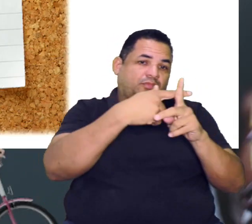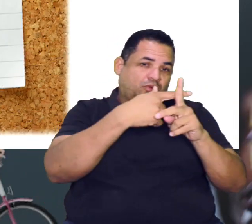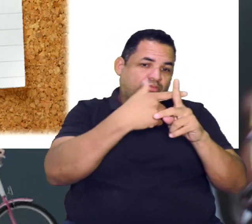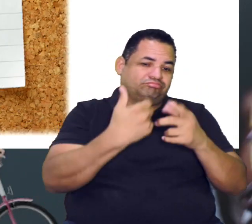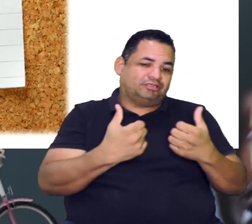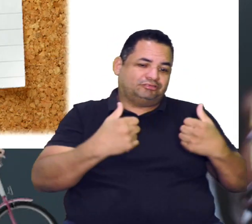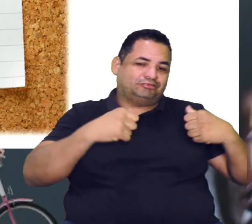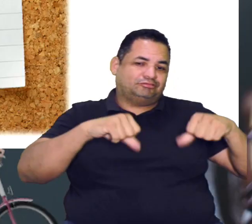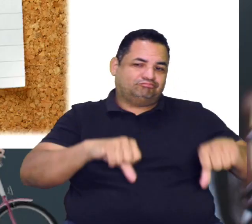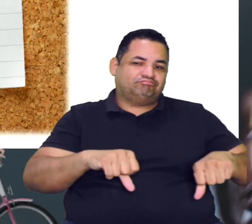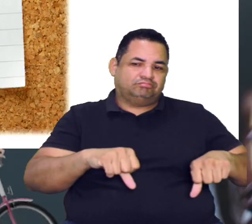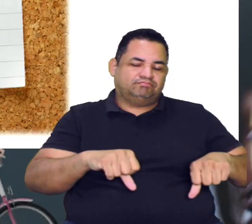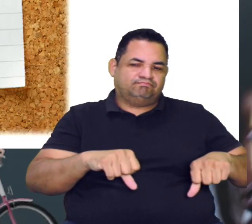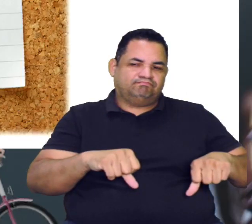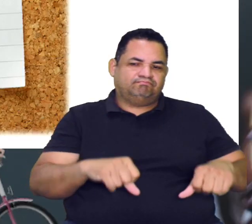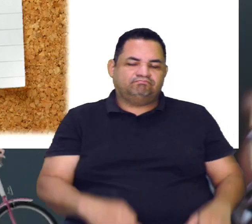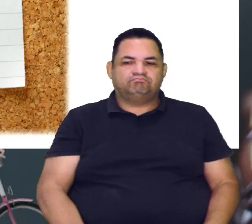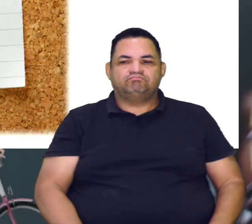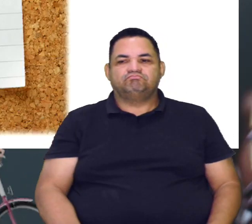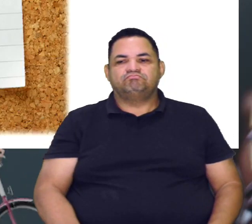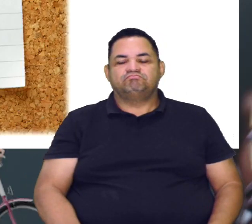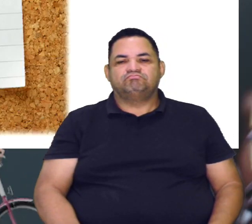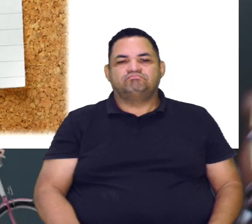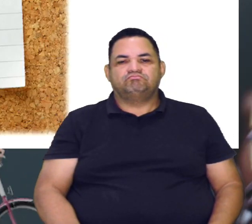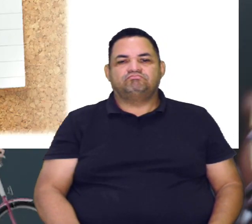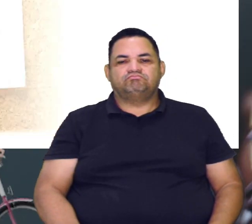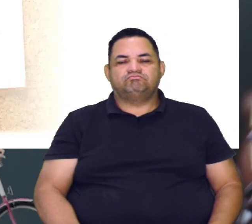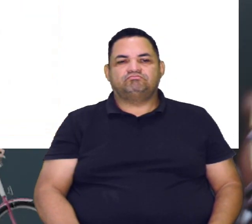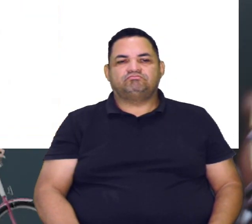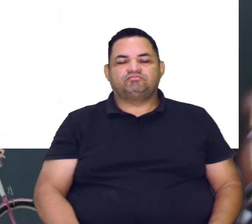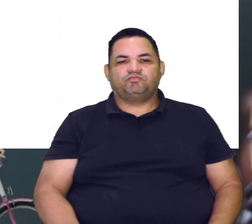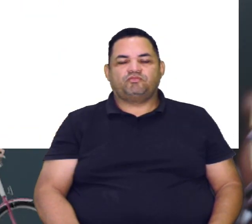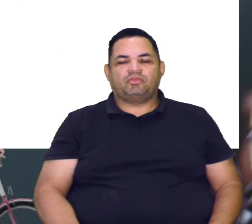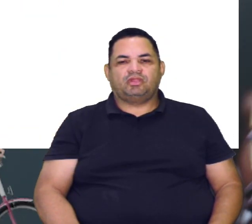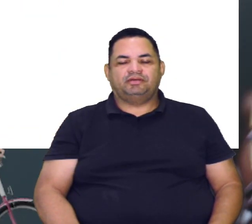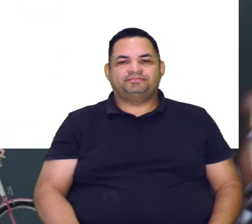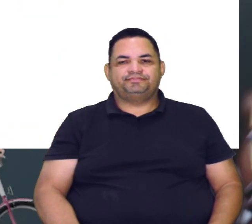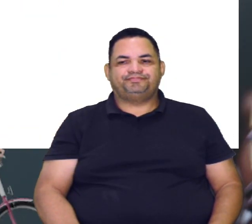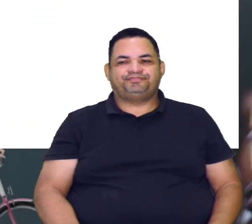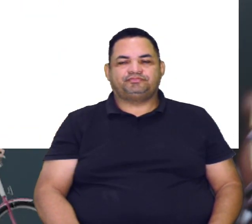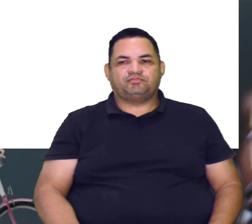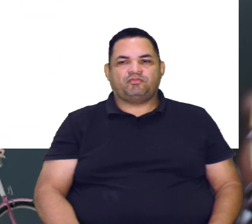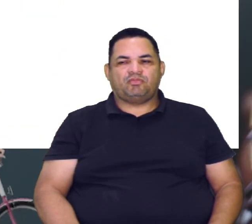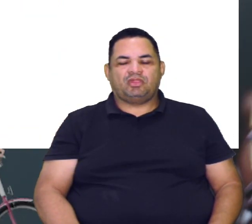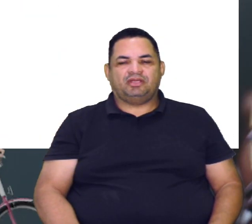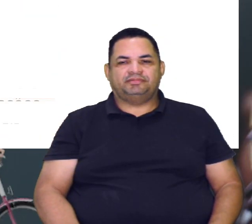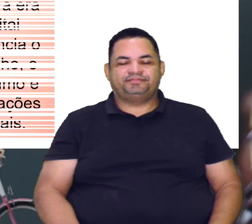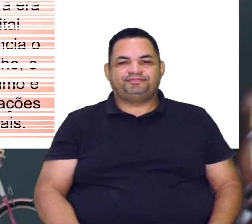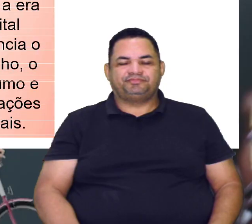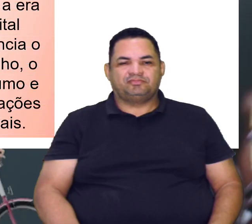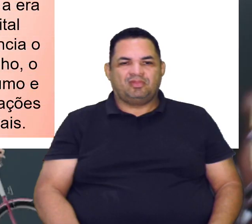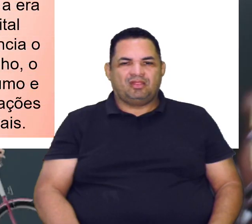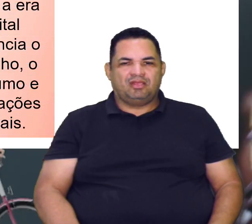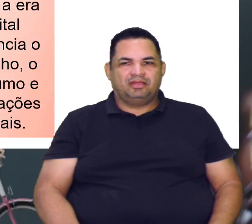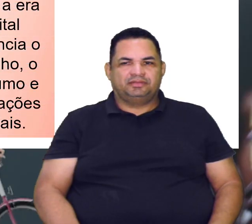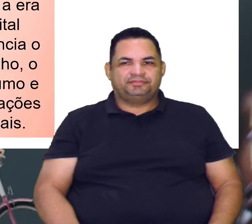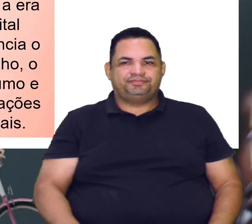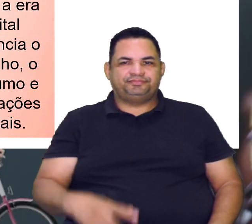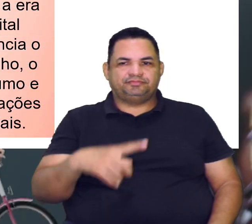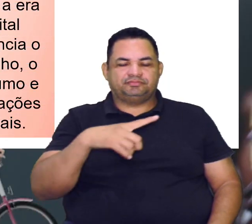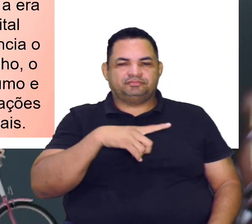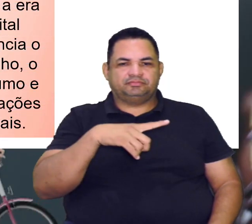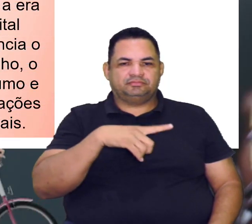também negativos. E vamos ver então quais são eles. Olha só, eu tenho aí,